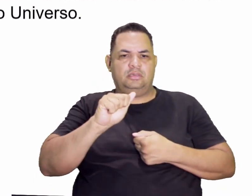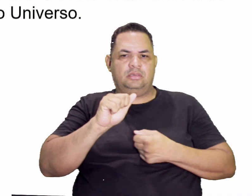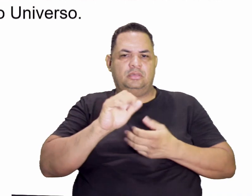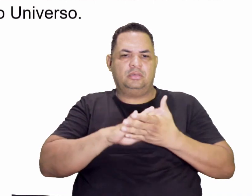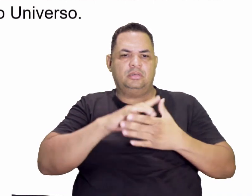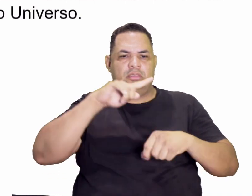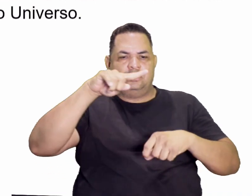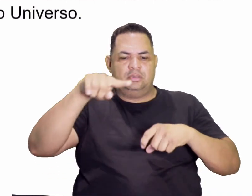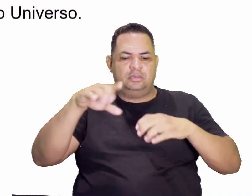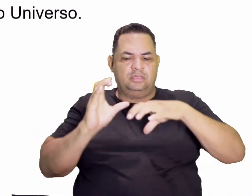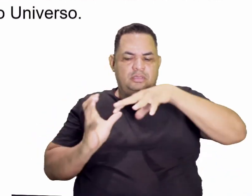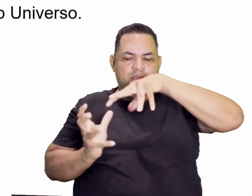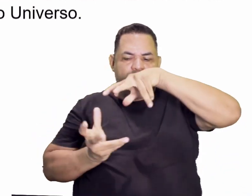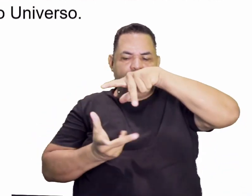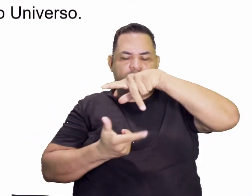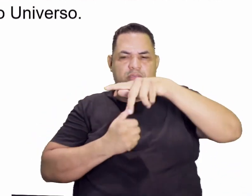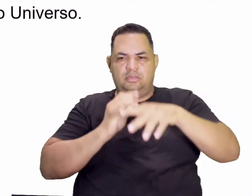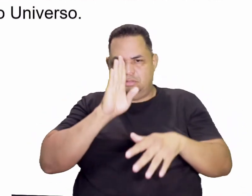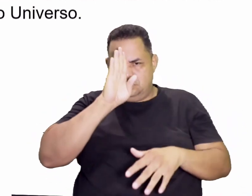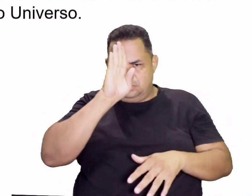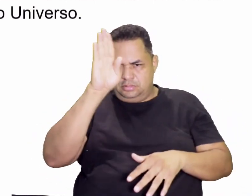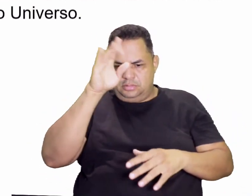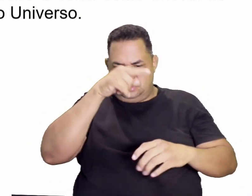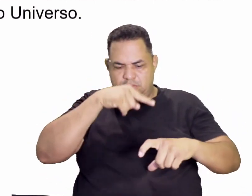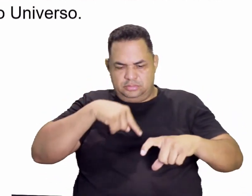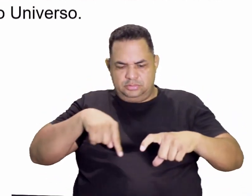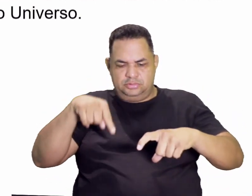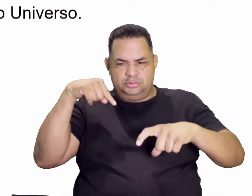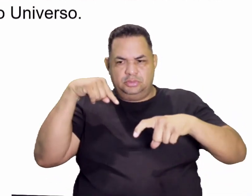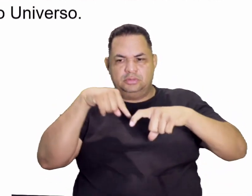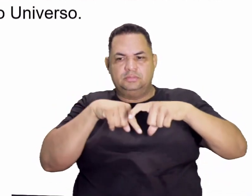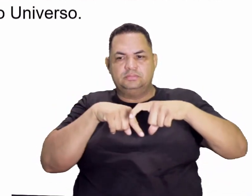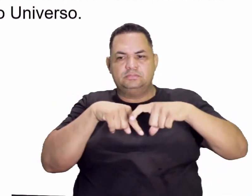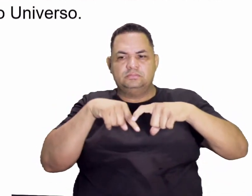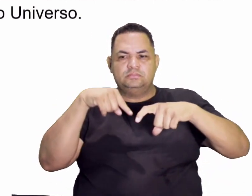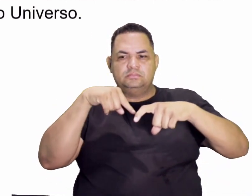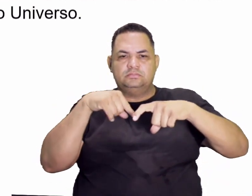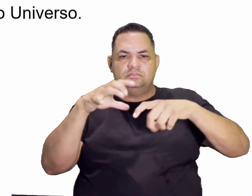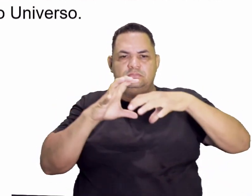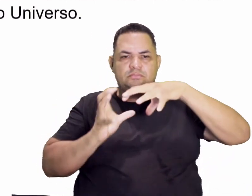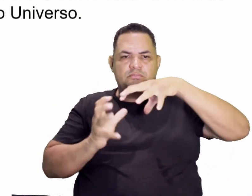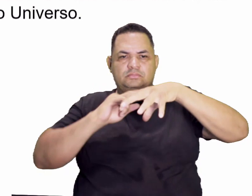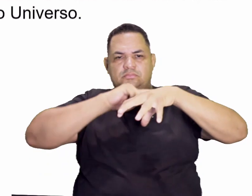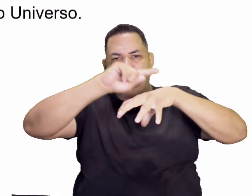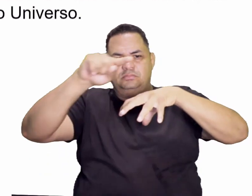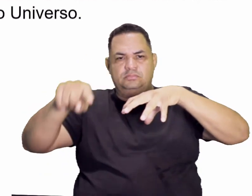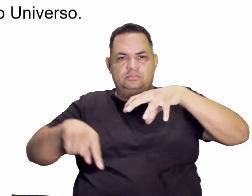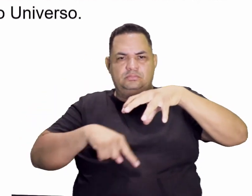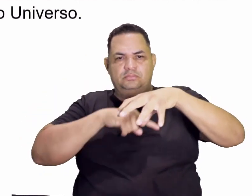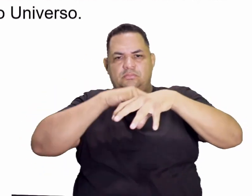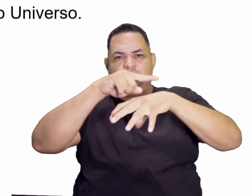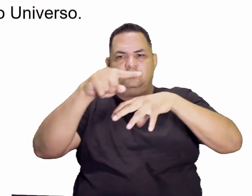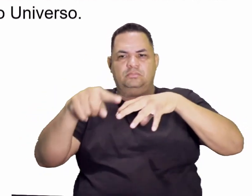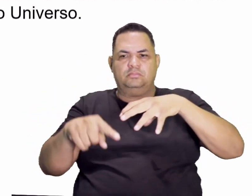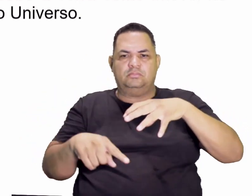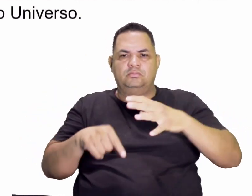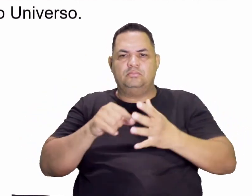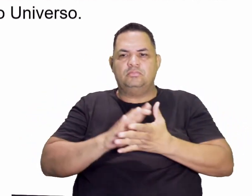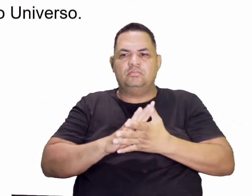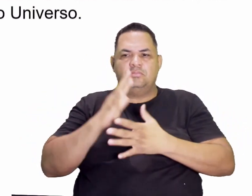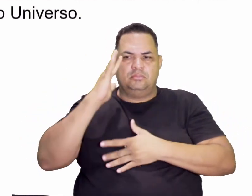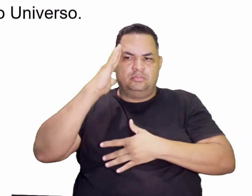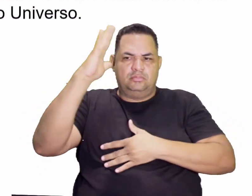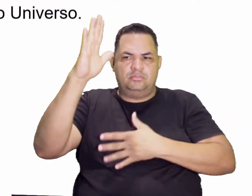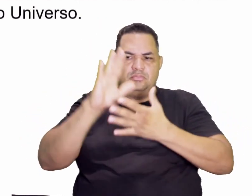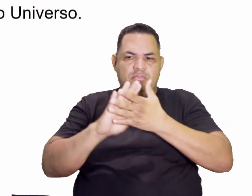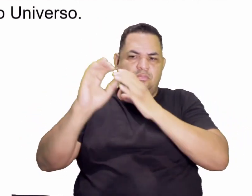A Terra no centro do universo, ó, circular, né? Os planetas em sua volta, etc. Nas